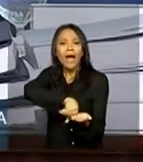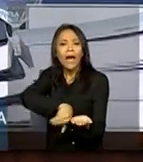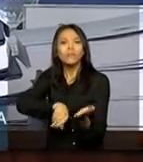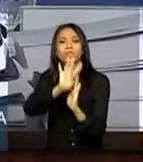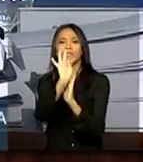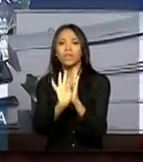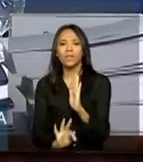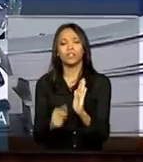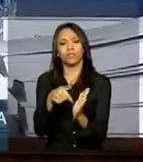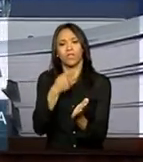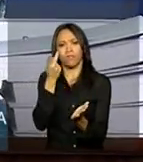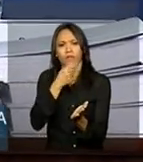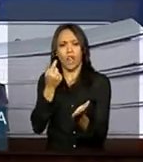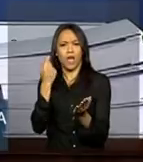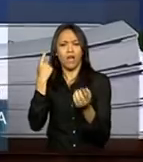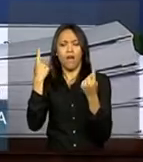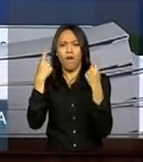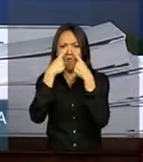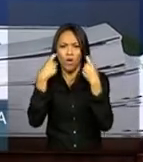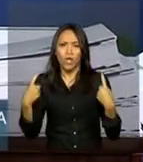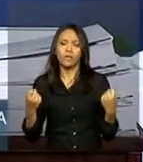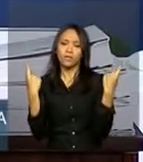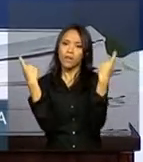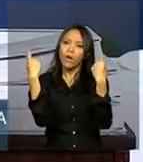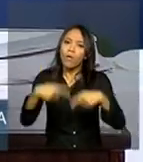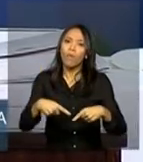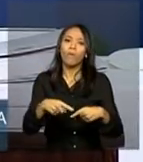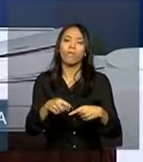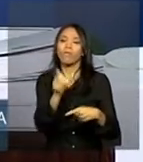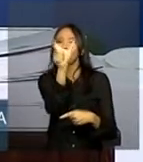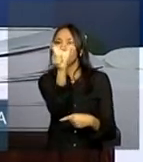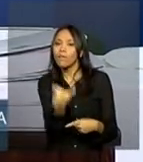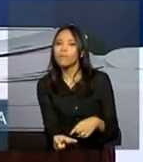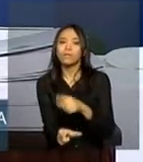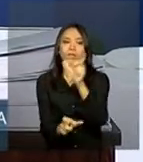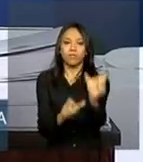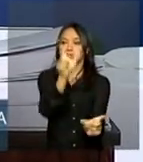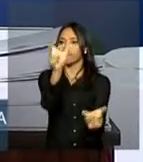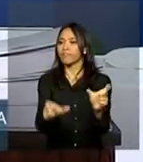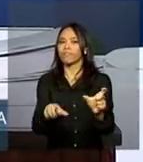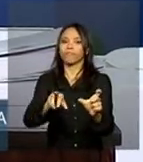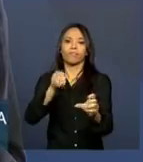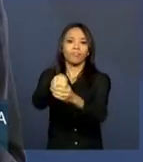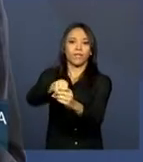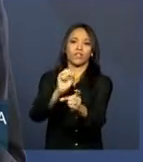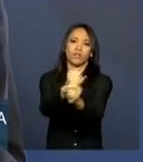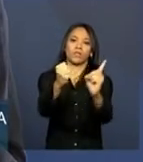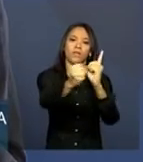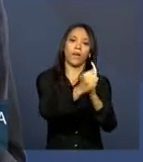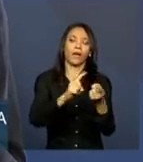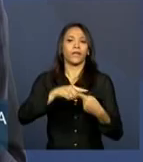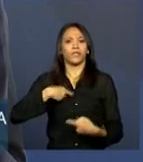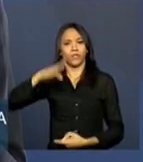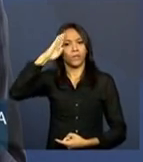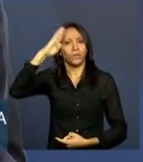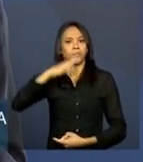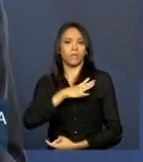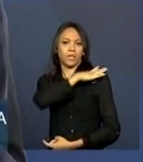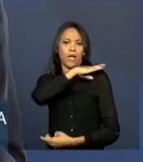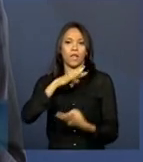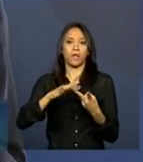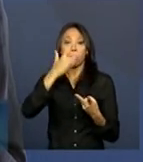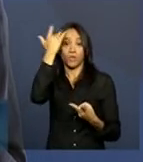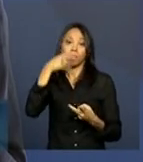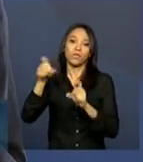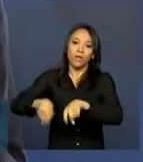enfocam as graves violações sobre a perspectiva de sua incidência em diferentes segmentos sociais militares trabalhadores urbanos